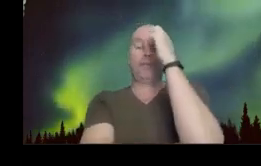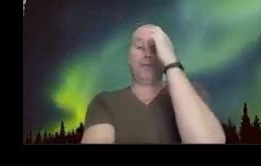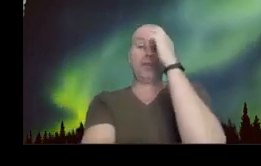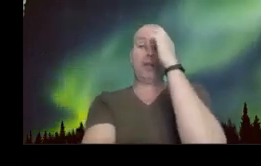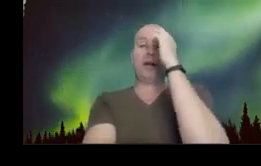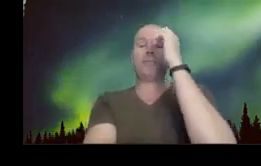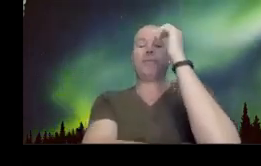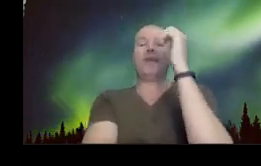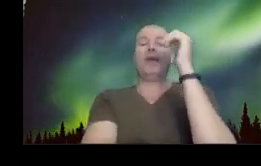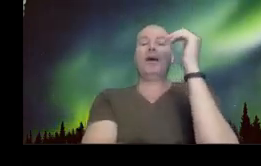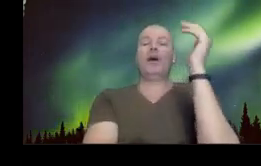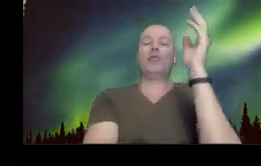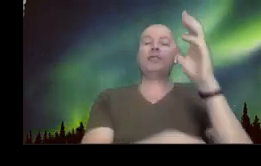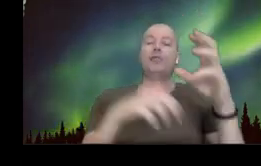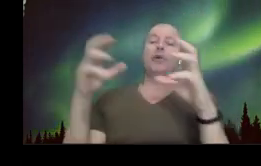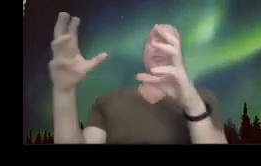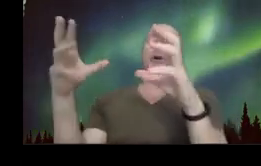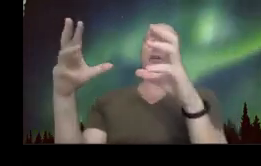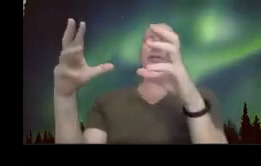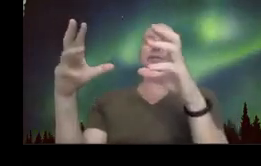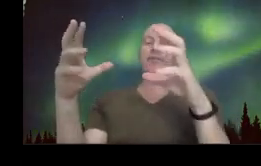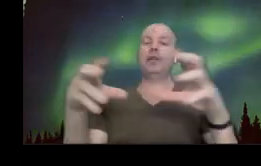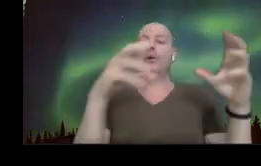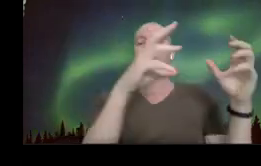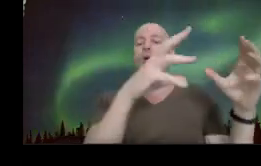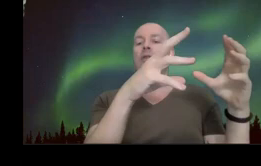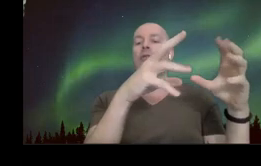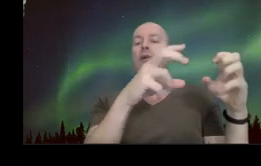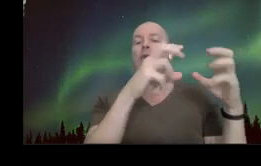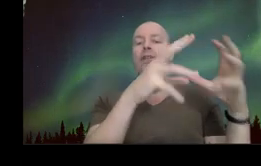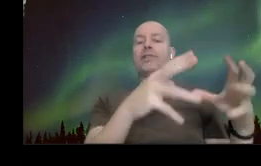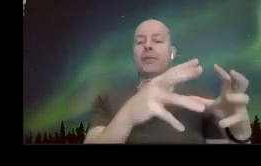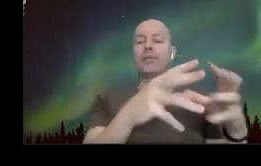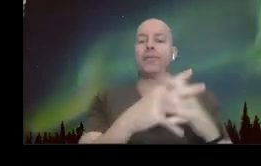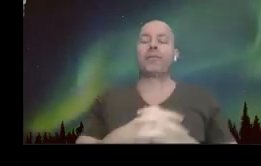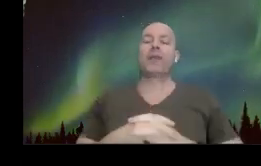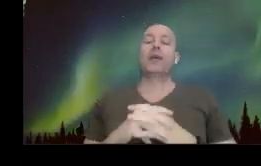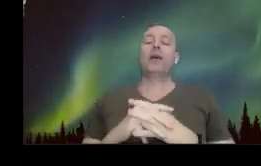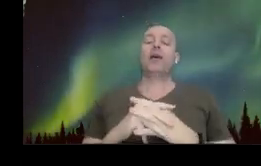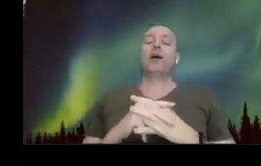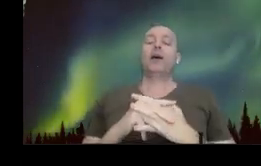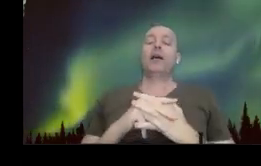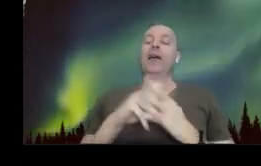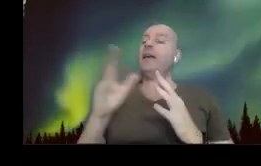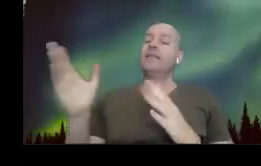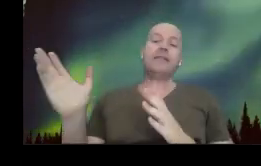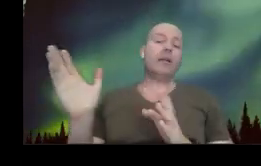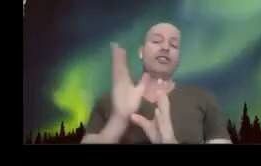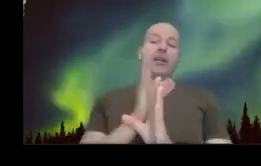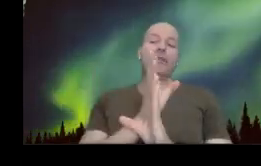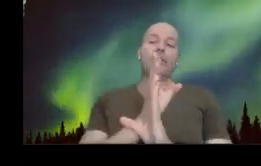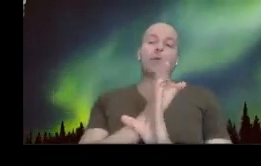cima, vejam lá. Você tem duas bolas e duas bolas com uma conexão.